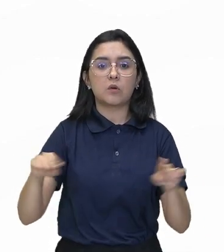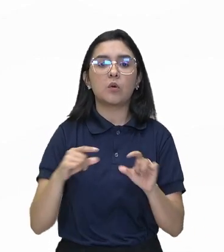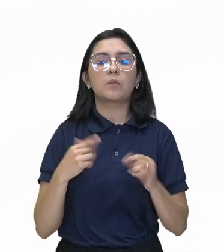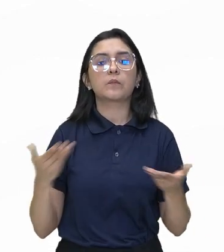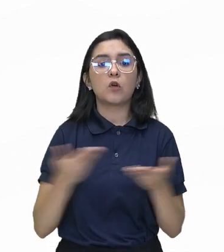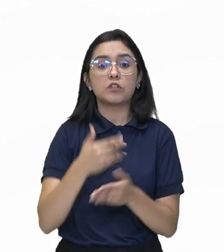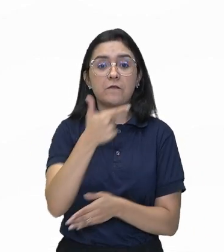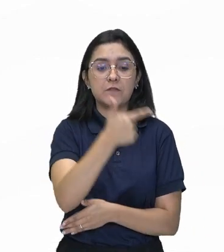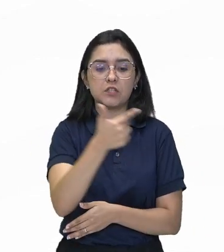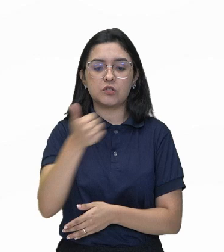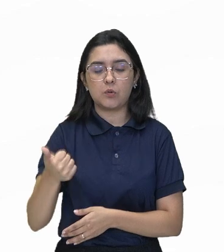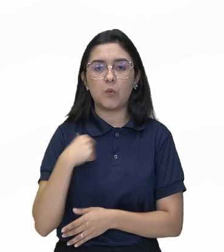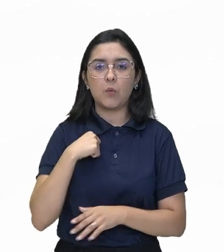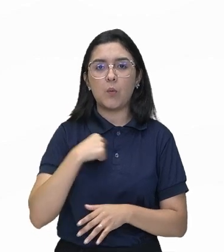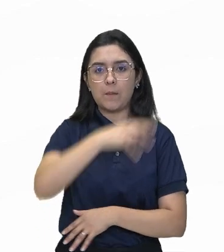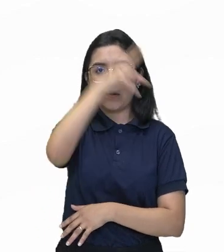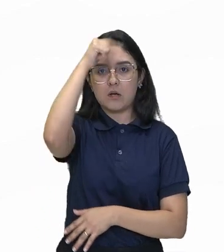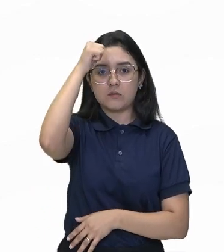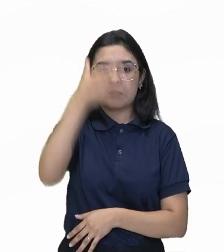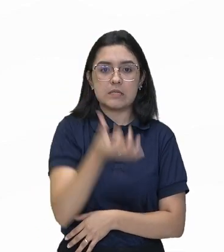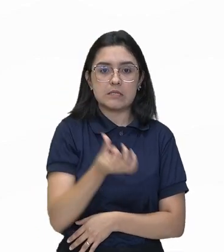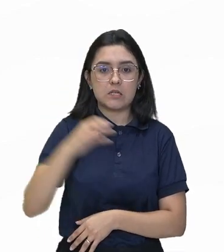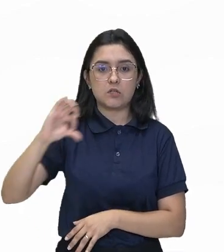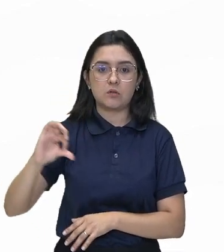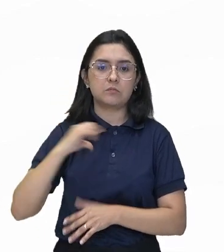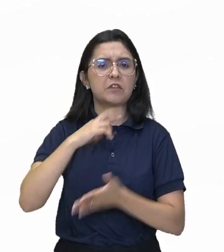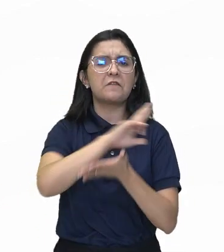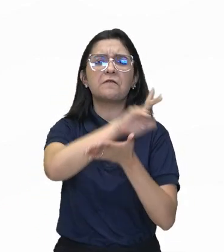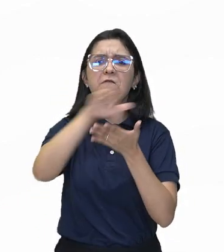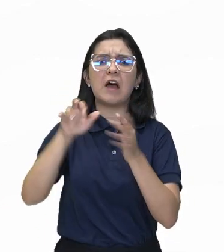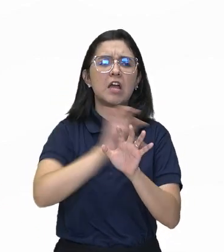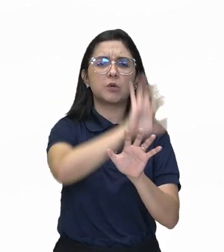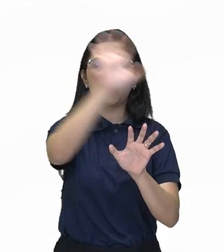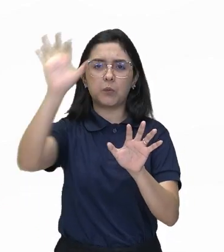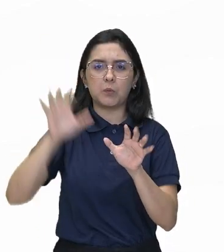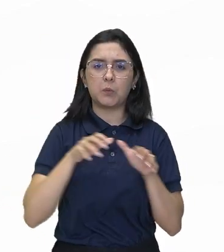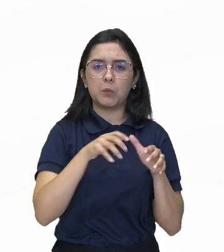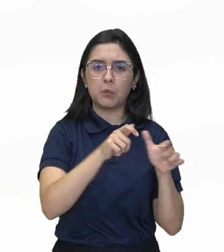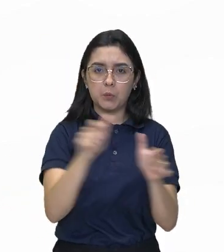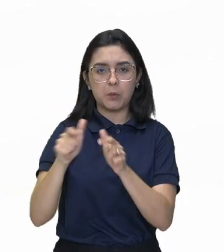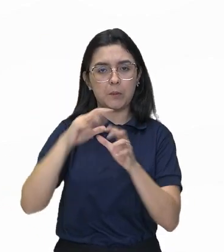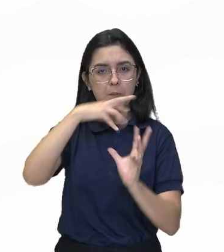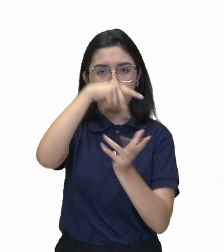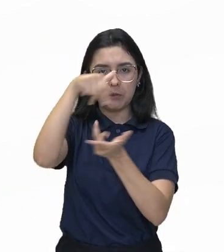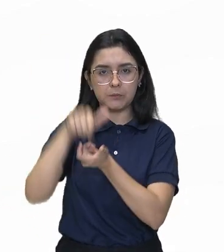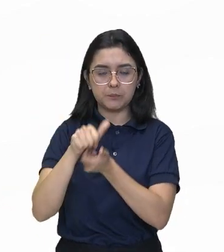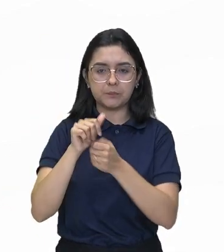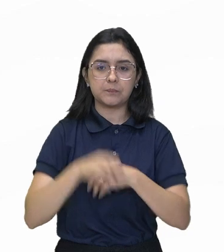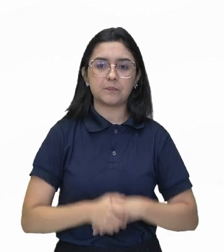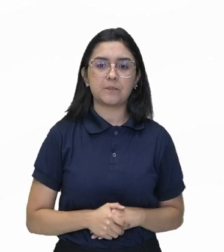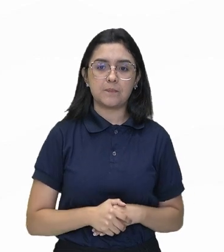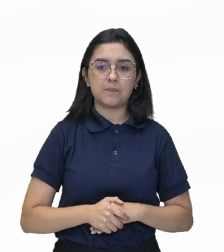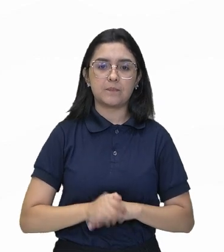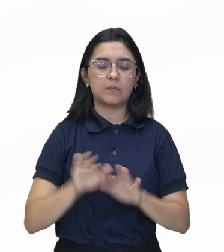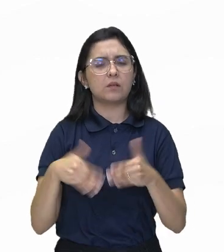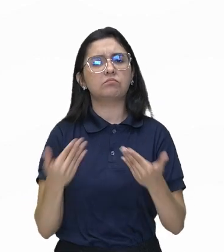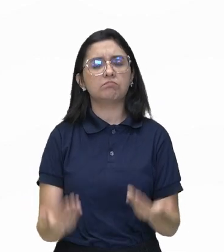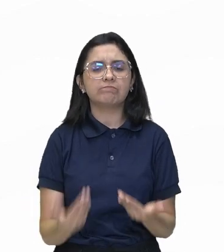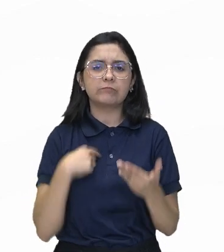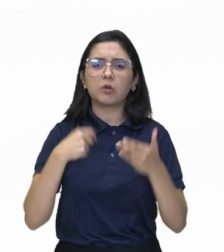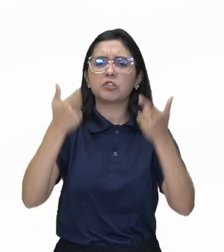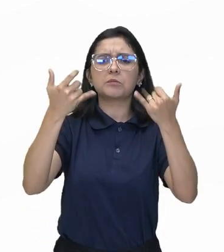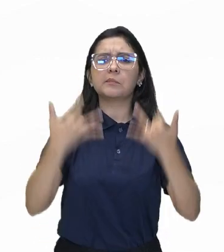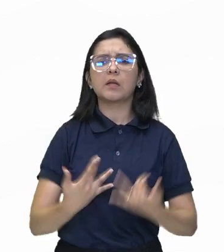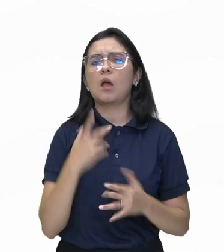21 amazonenses e 69 de diversas nacionalidades. Partindo disso, o que eu quero falar com